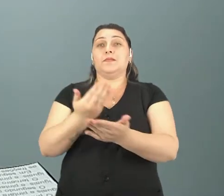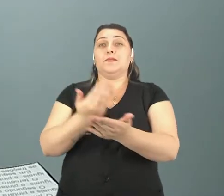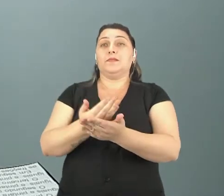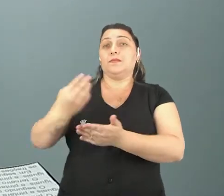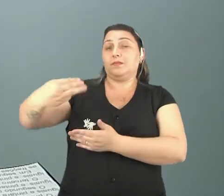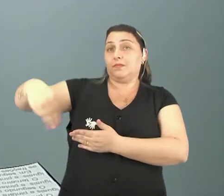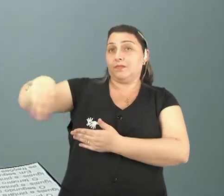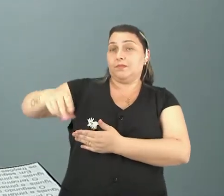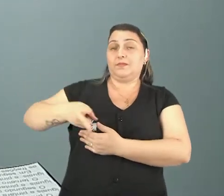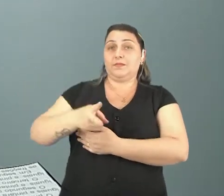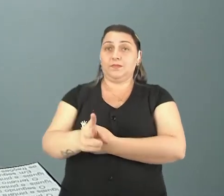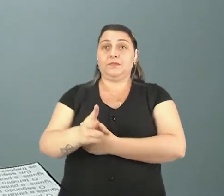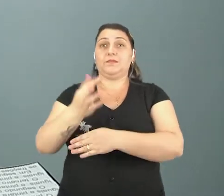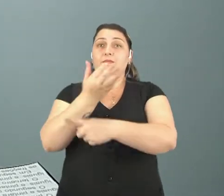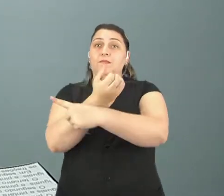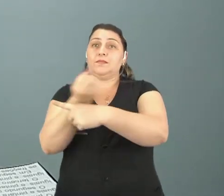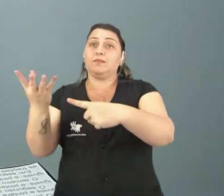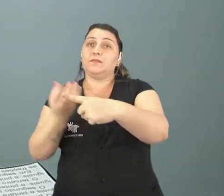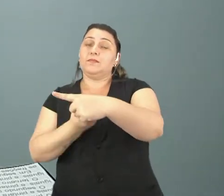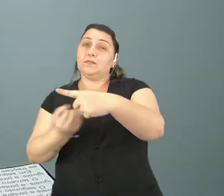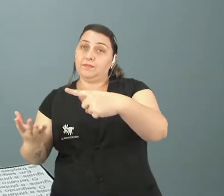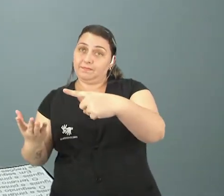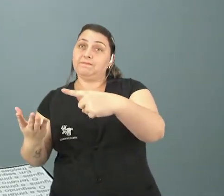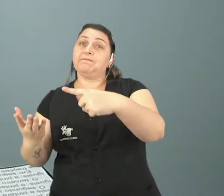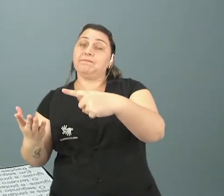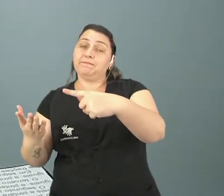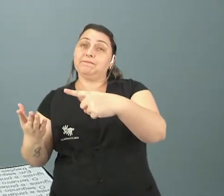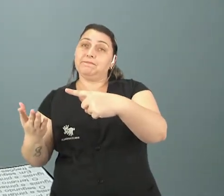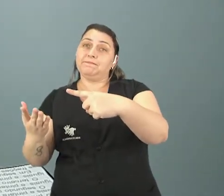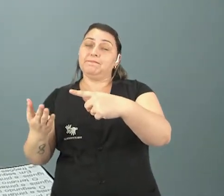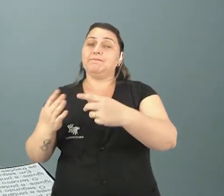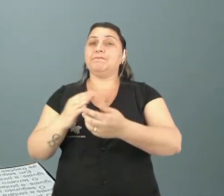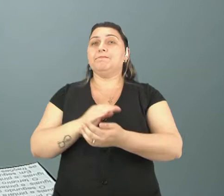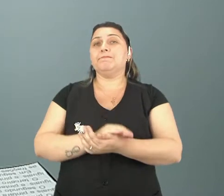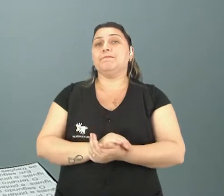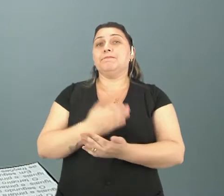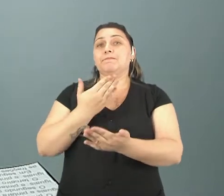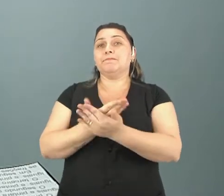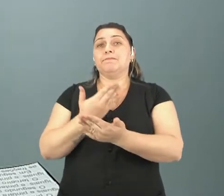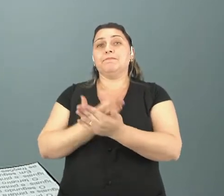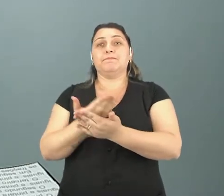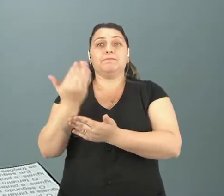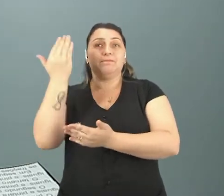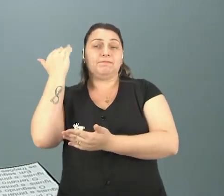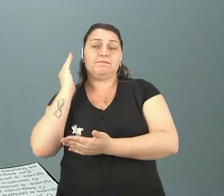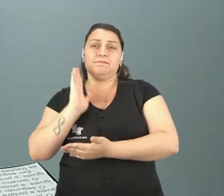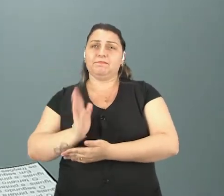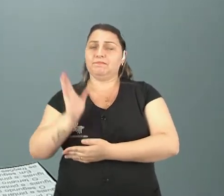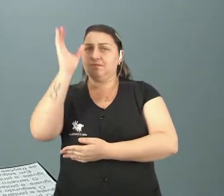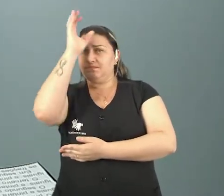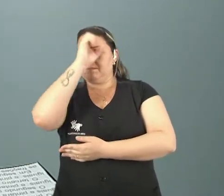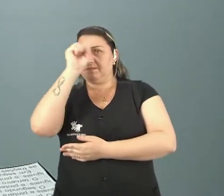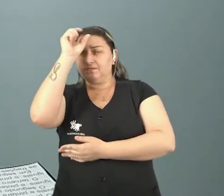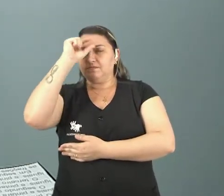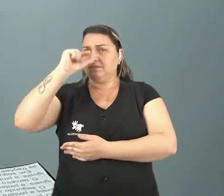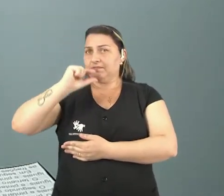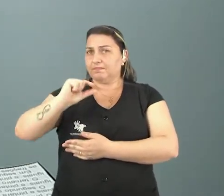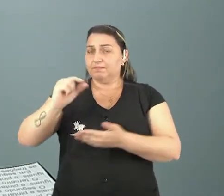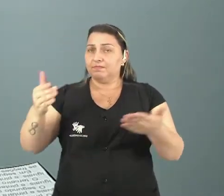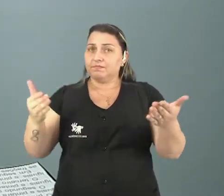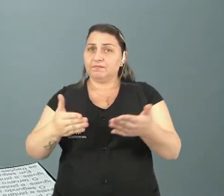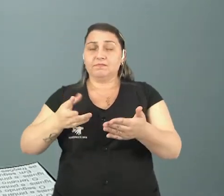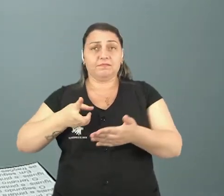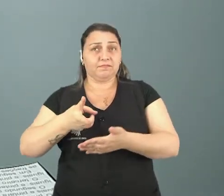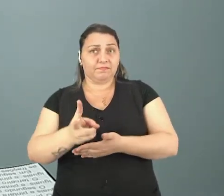continuar falando sobre frações equivalentes. Isso mesmo, na aula passada já aprendemos um pouquinho e agora